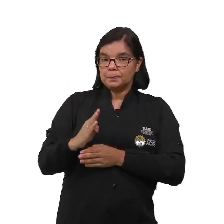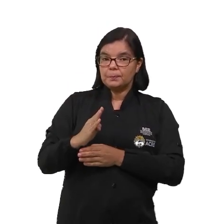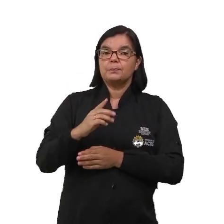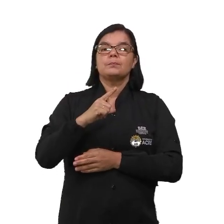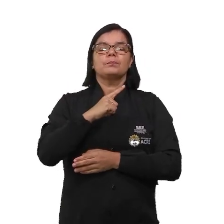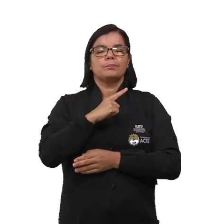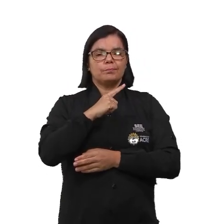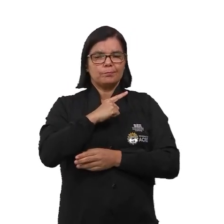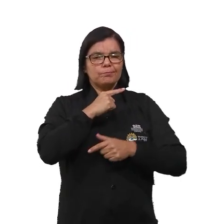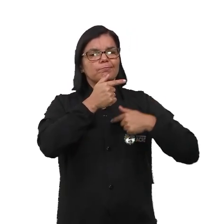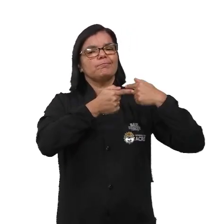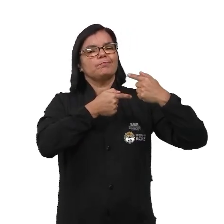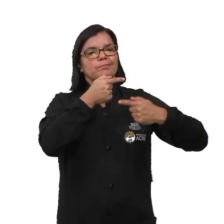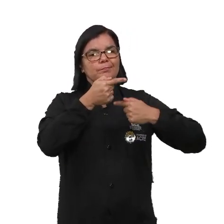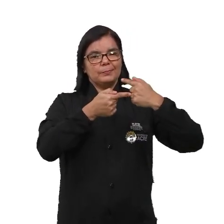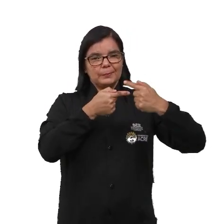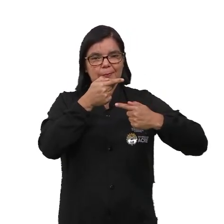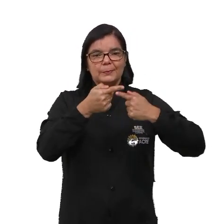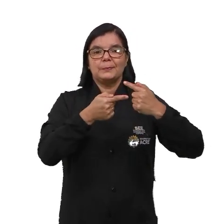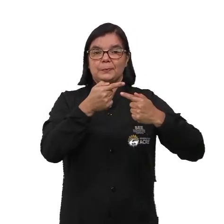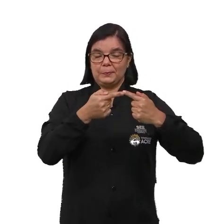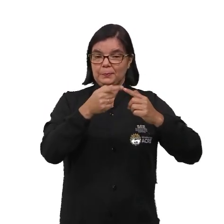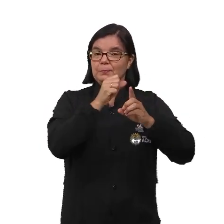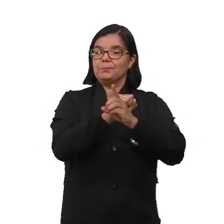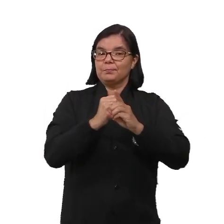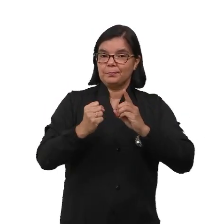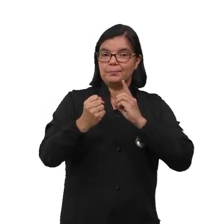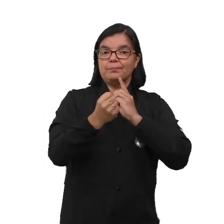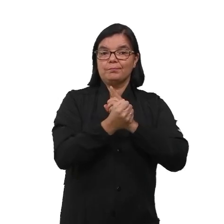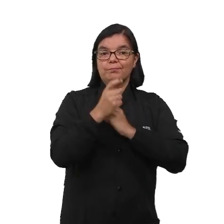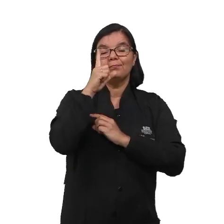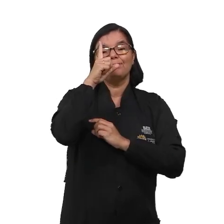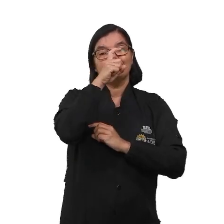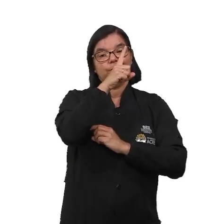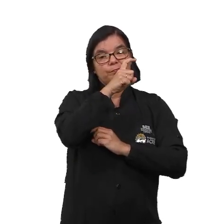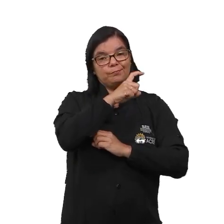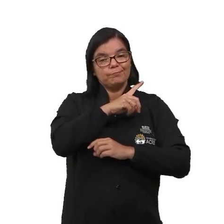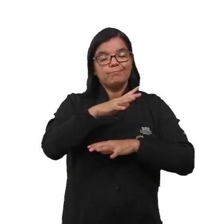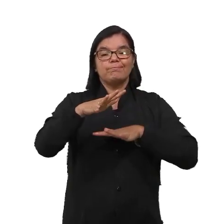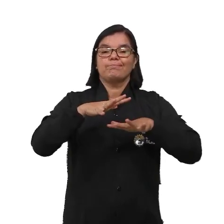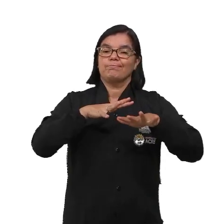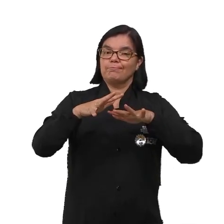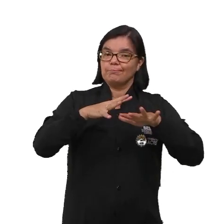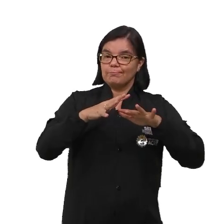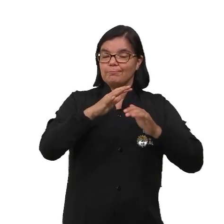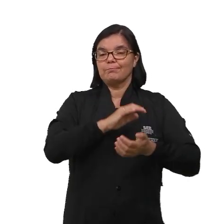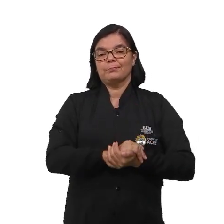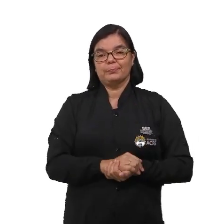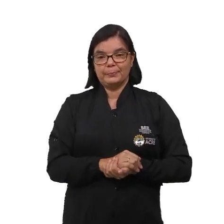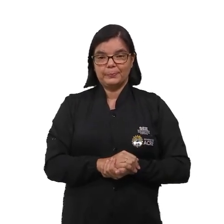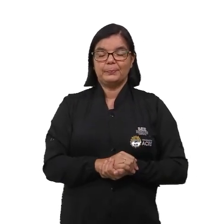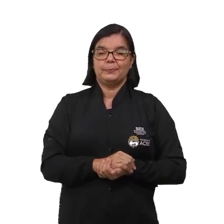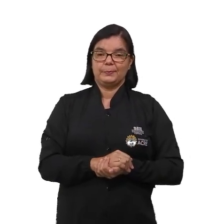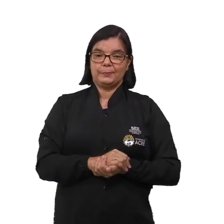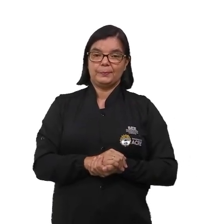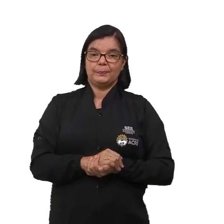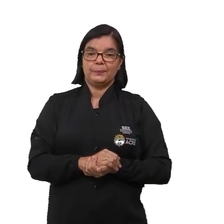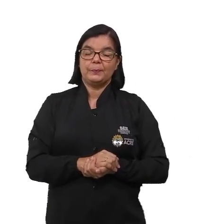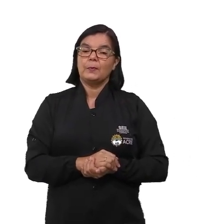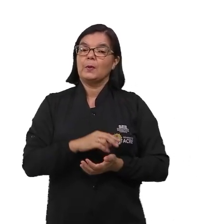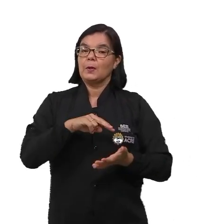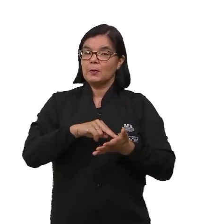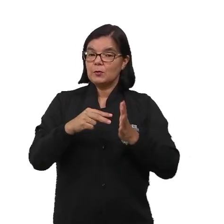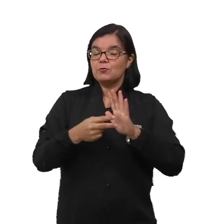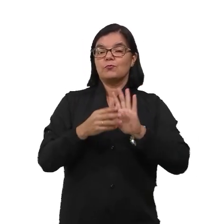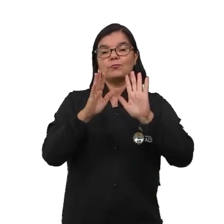a forte hereditariedade da posição social, dificultando a mobilidade, ou